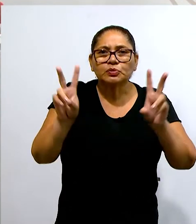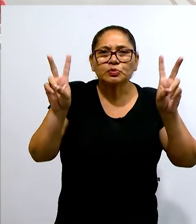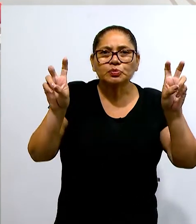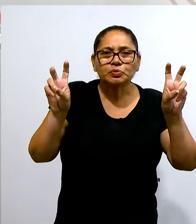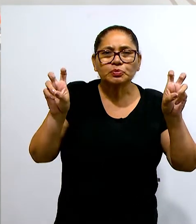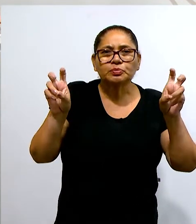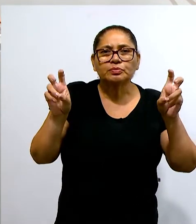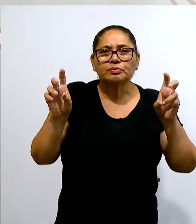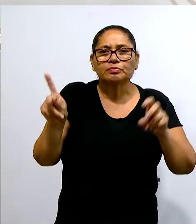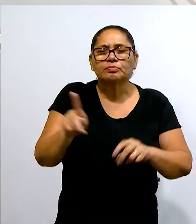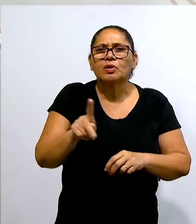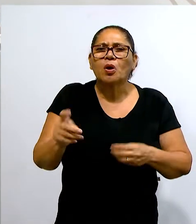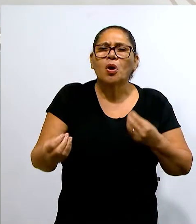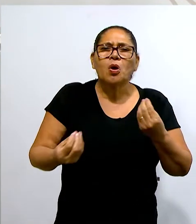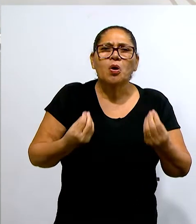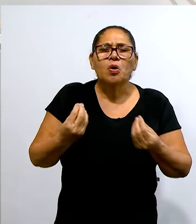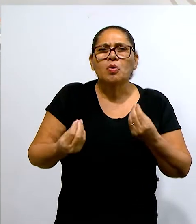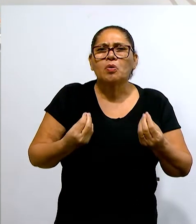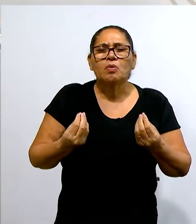professor de como